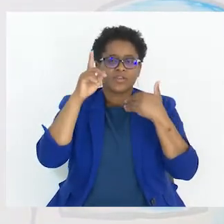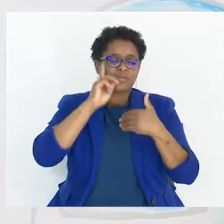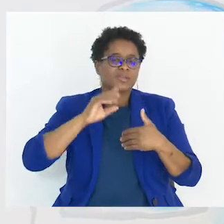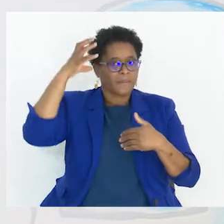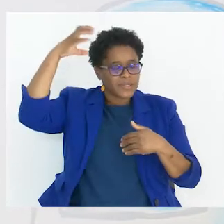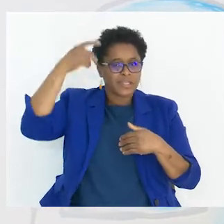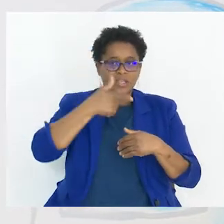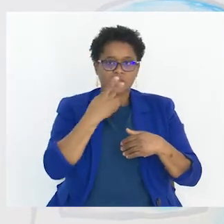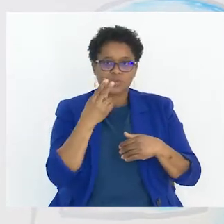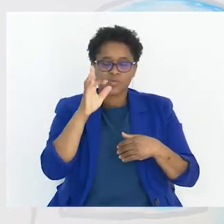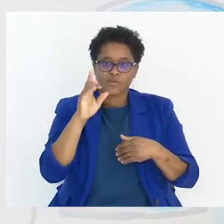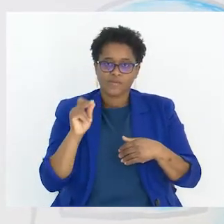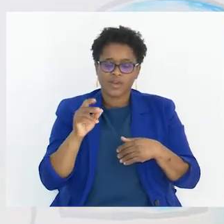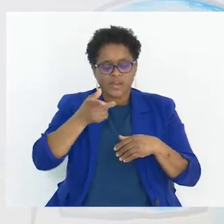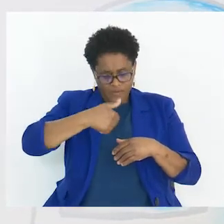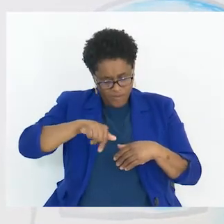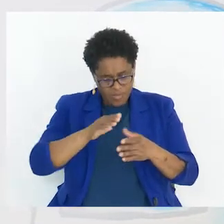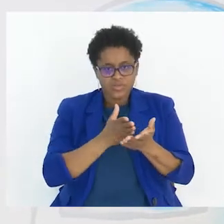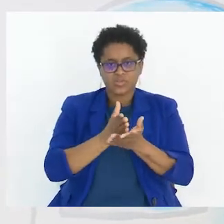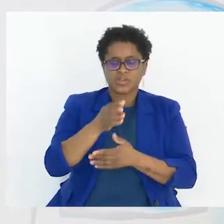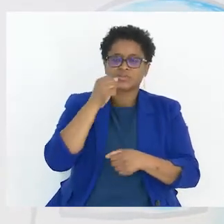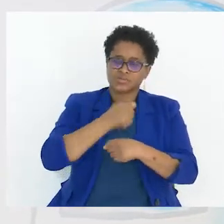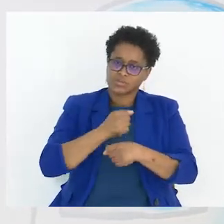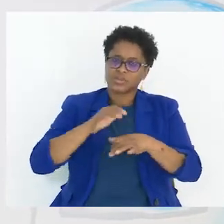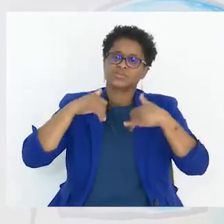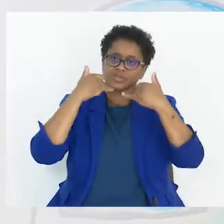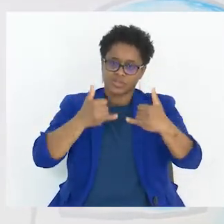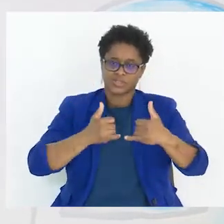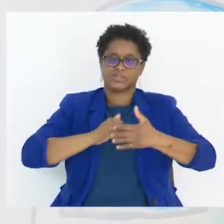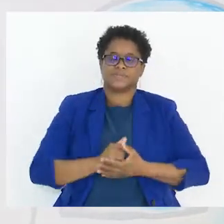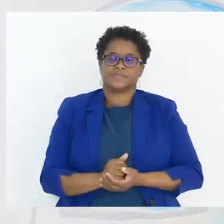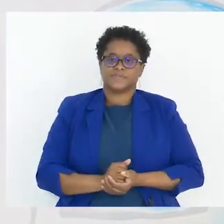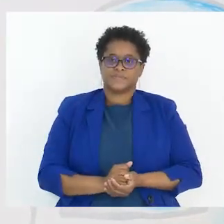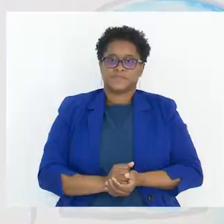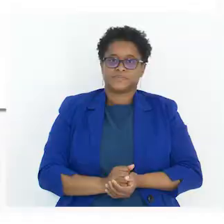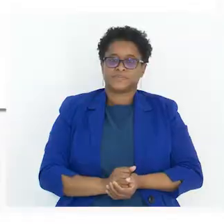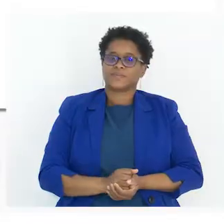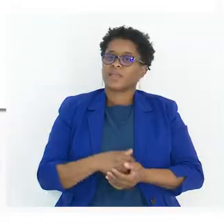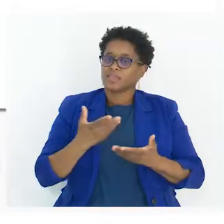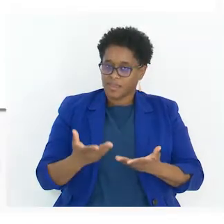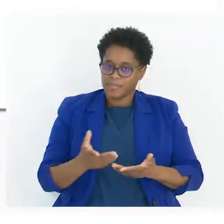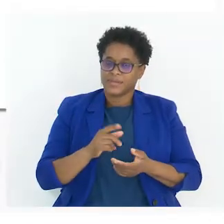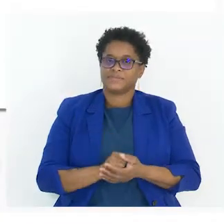sobre a princesa Tufa, certo? Então vamos continuar ao exercício seguinte.